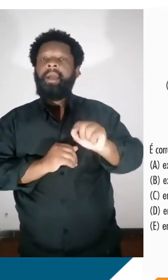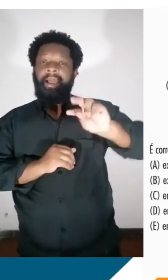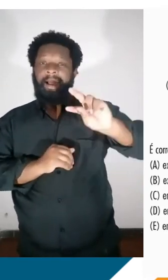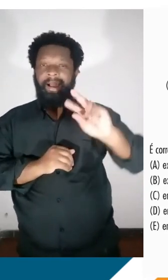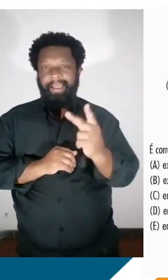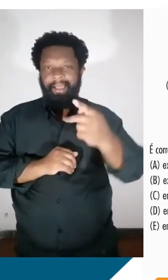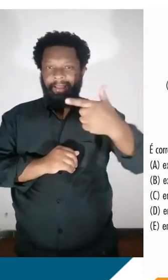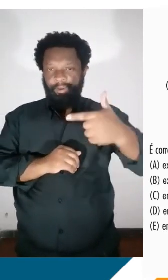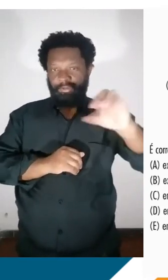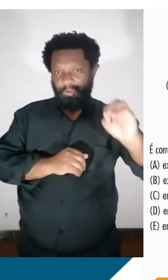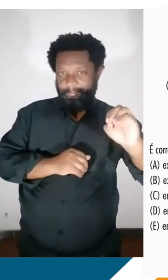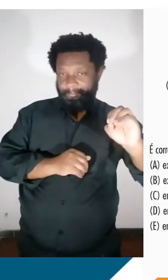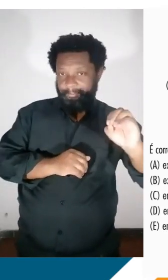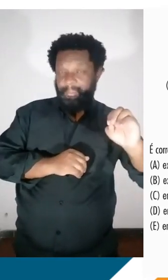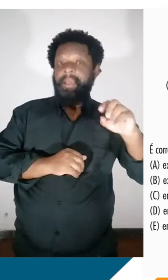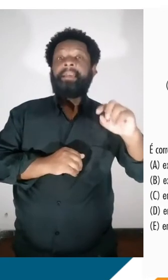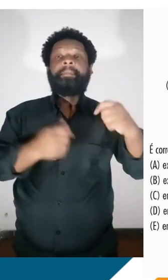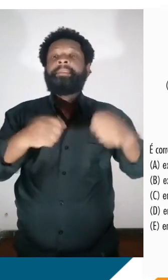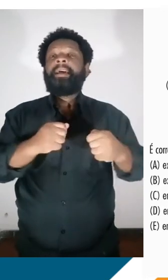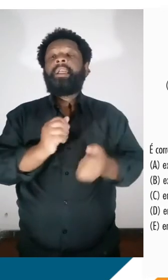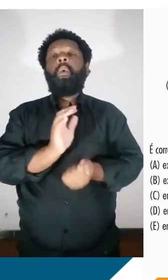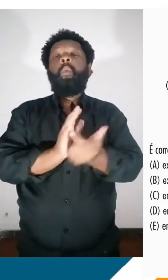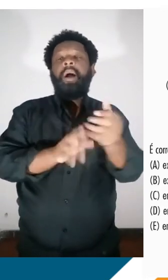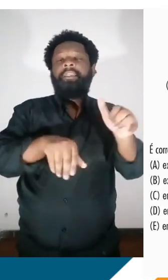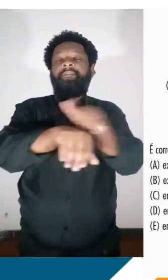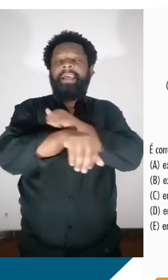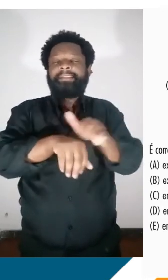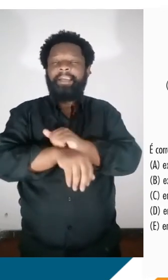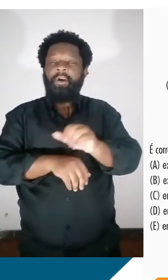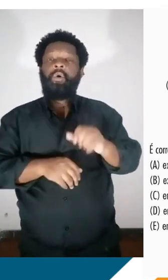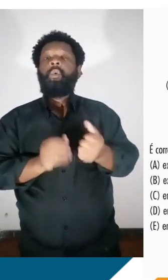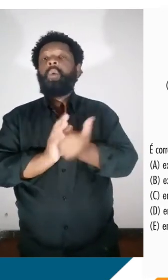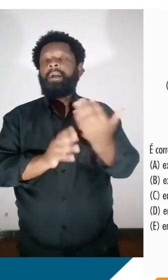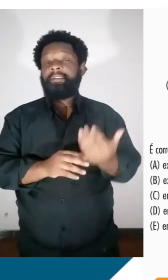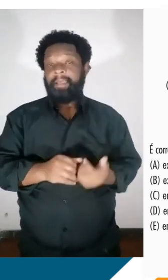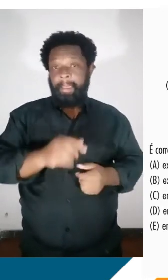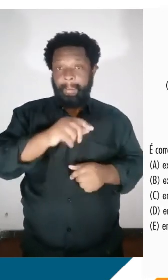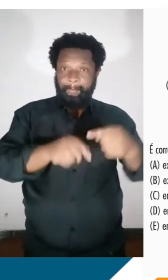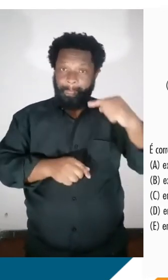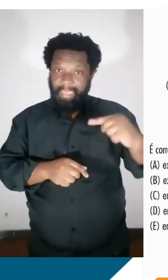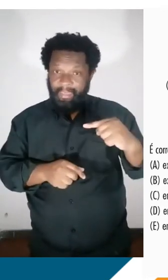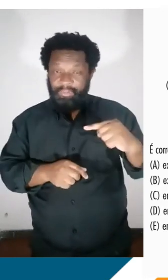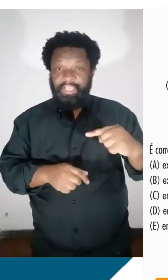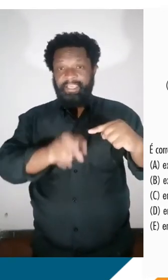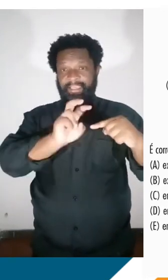a formação de 2 mols de H2O envolve quanto de variação de entalpia? Menos